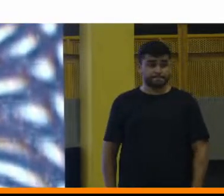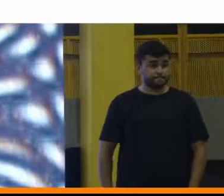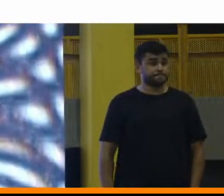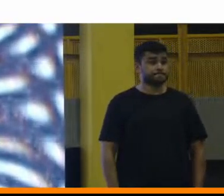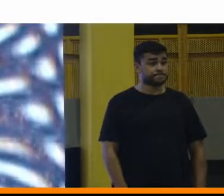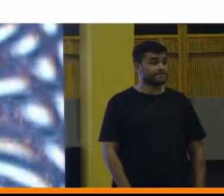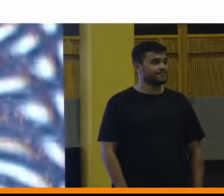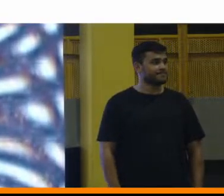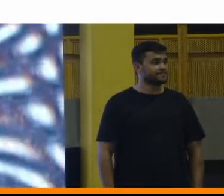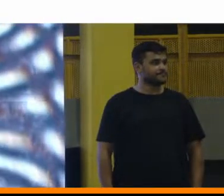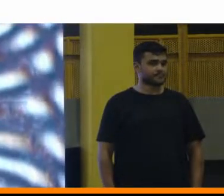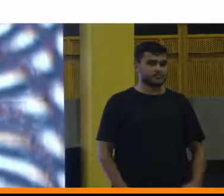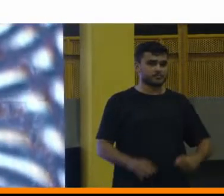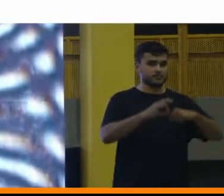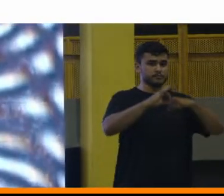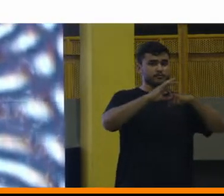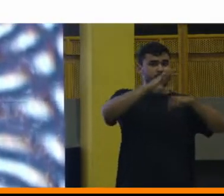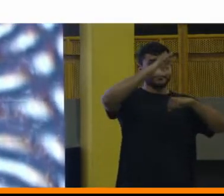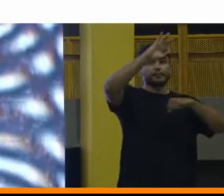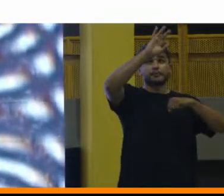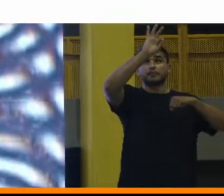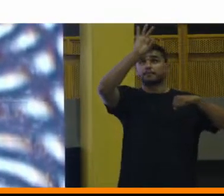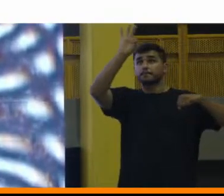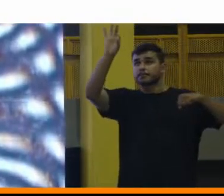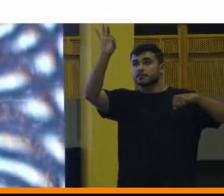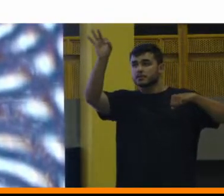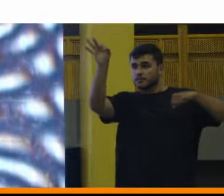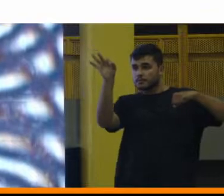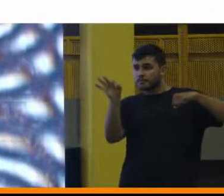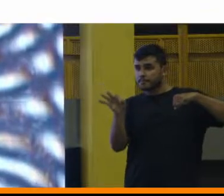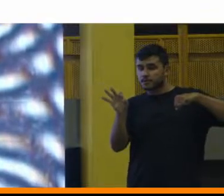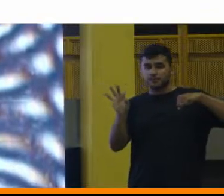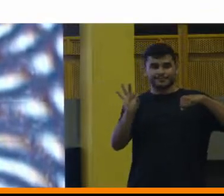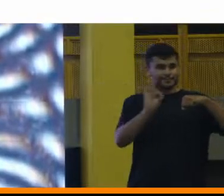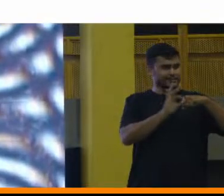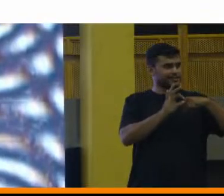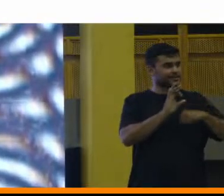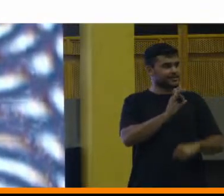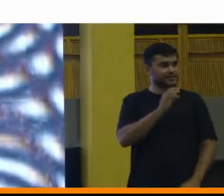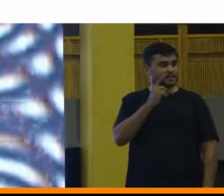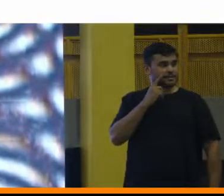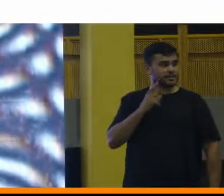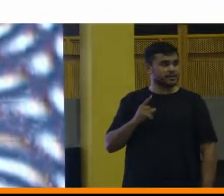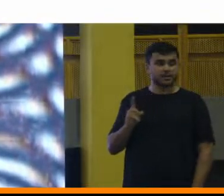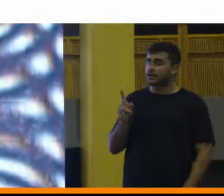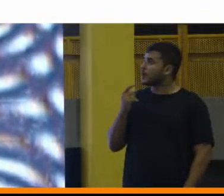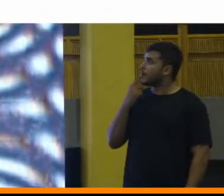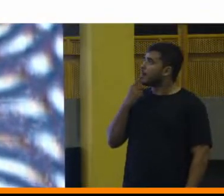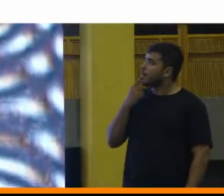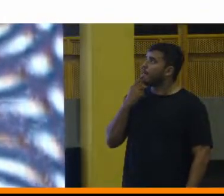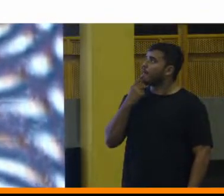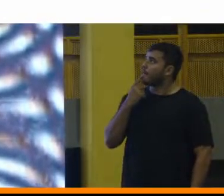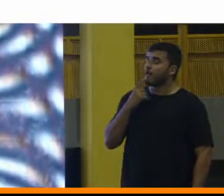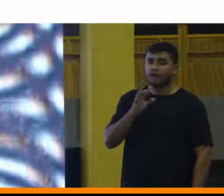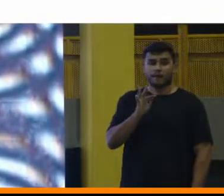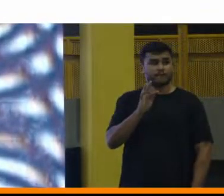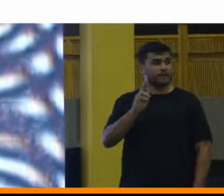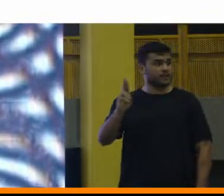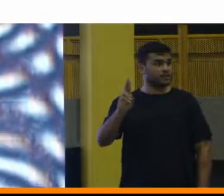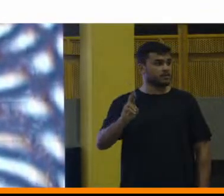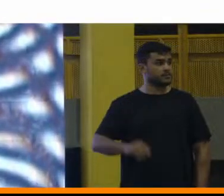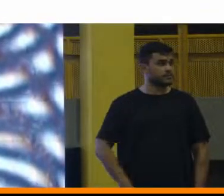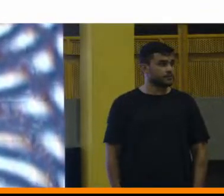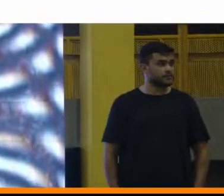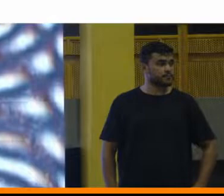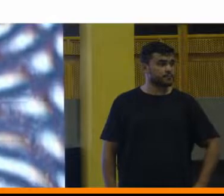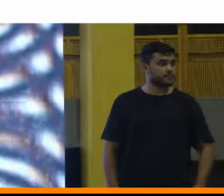traça a diagonal. Todo mundo alguma vez na vida já deve ter feito isso, não foi? Para encontrar a tal da resultante.